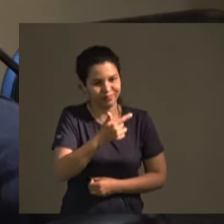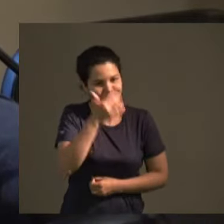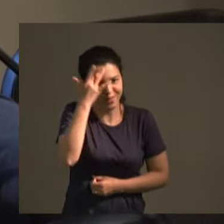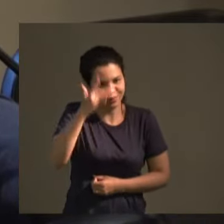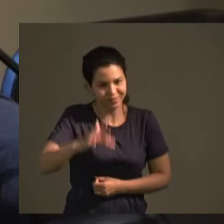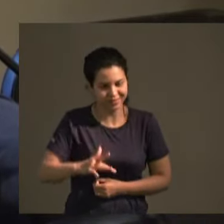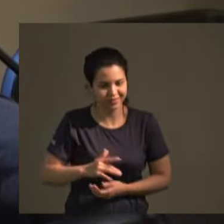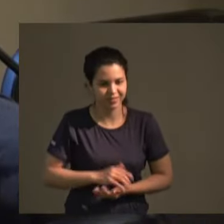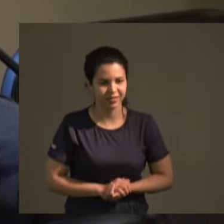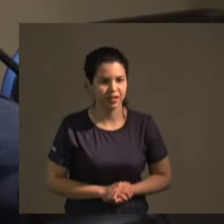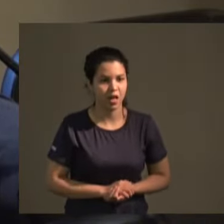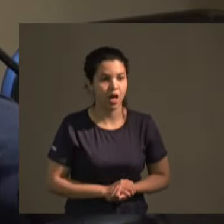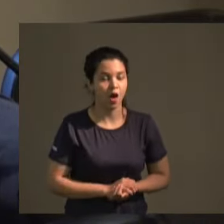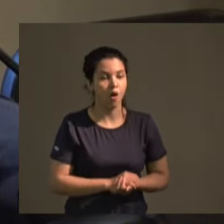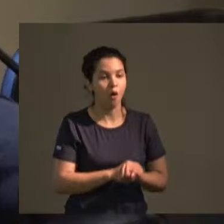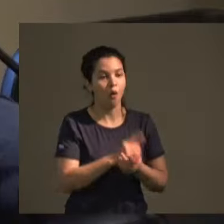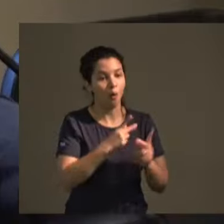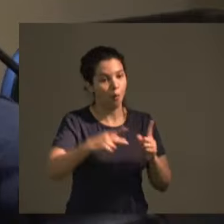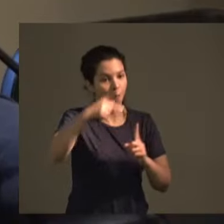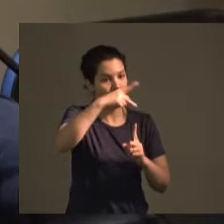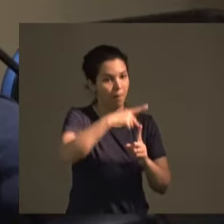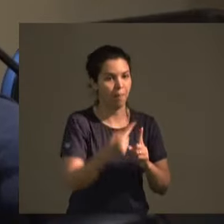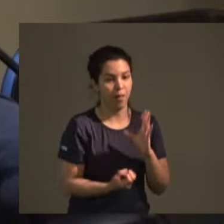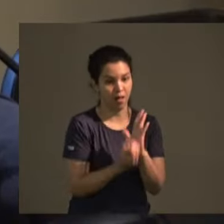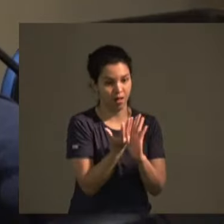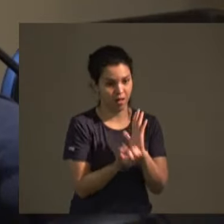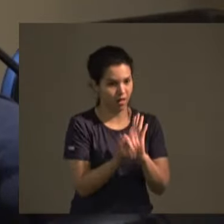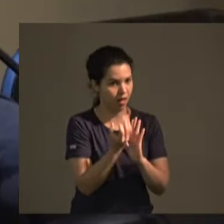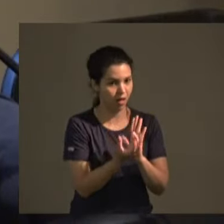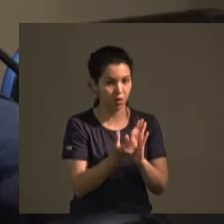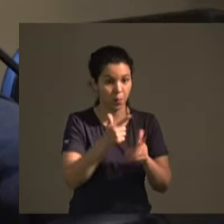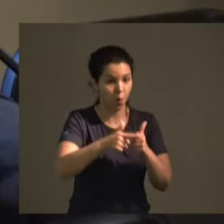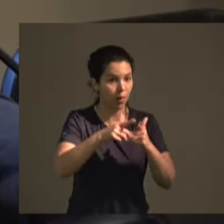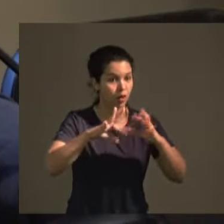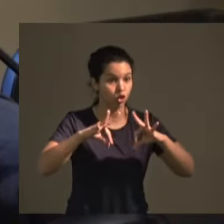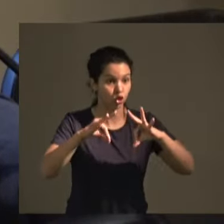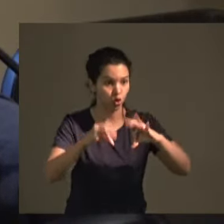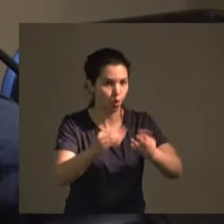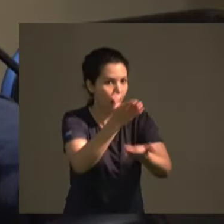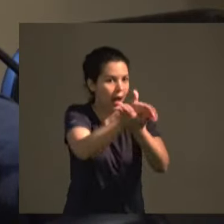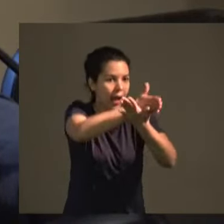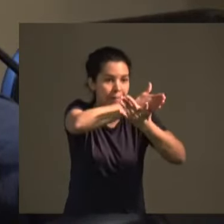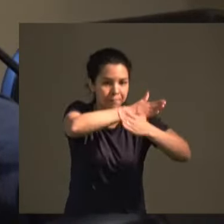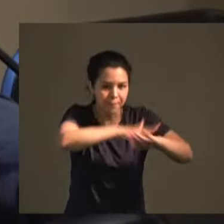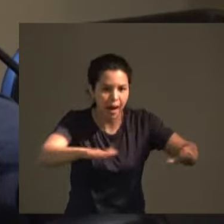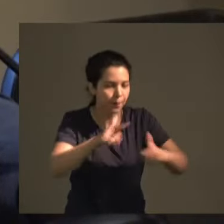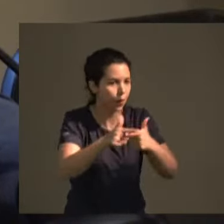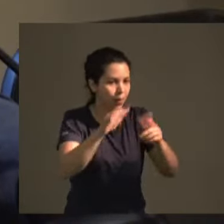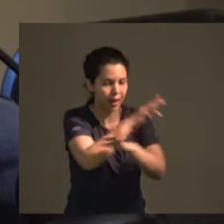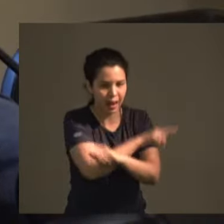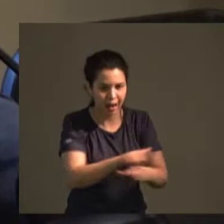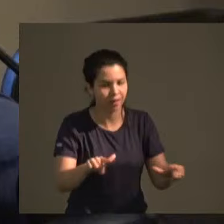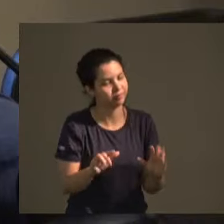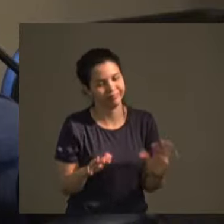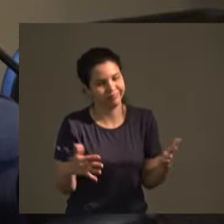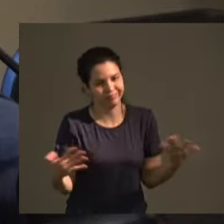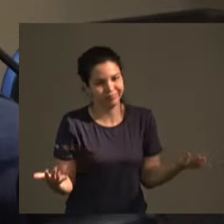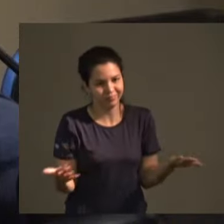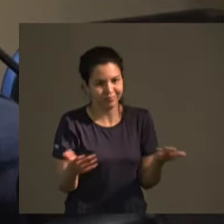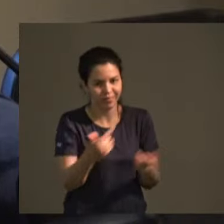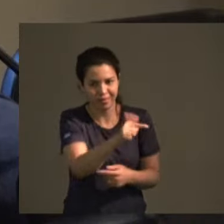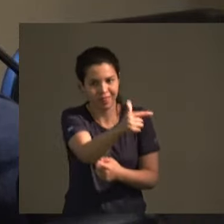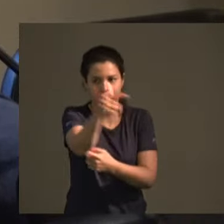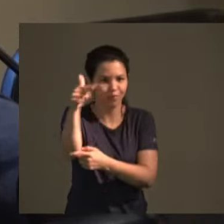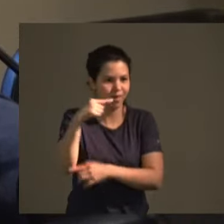dar conta de resolver todos os problemas. Nenhum plano no mundo dá conta de resolver todos os problemas, tá? Né? É